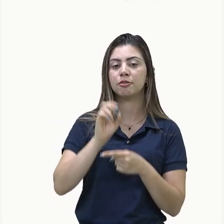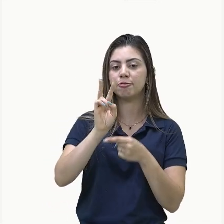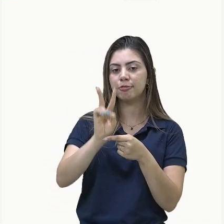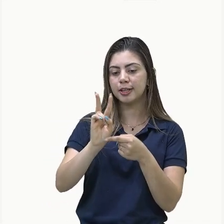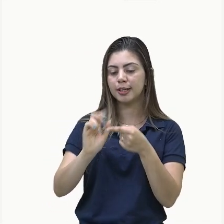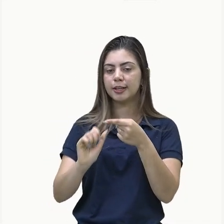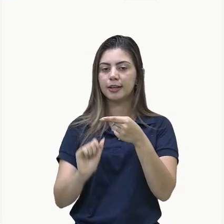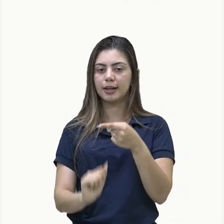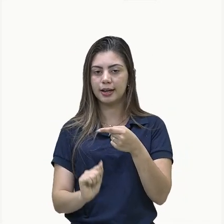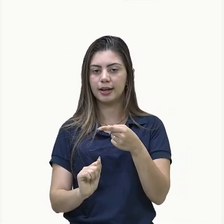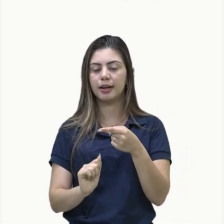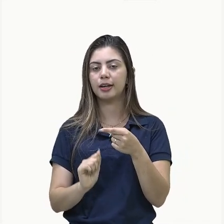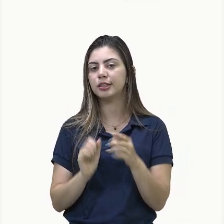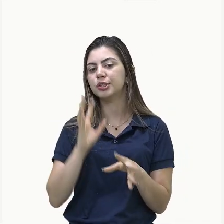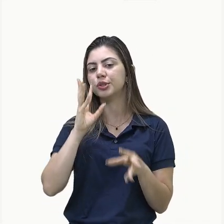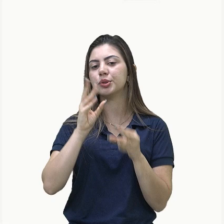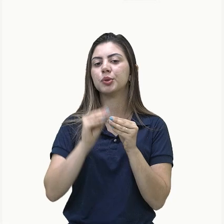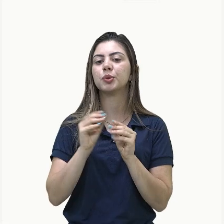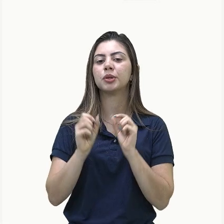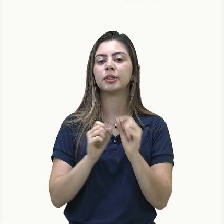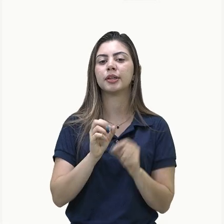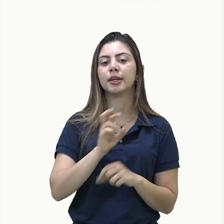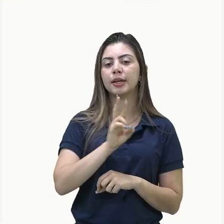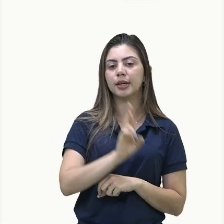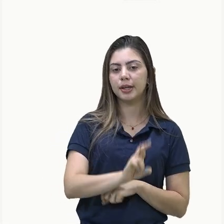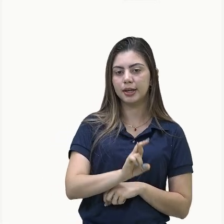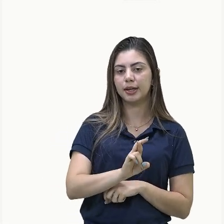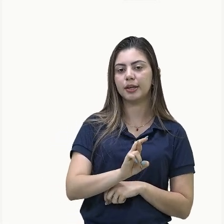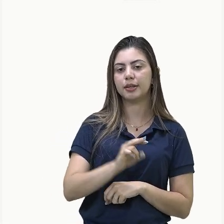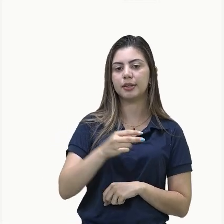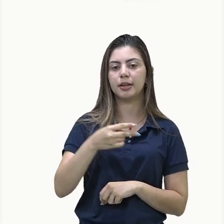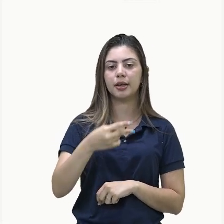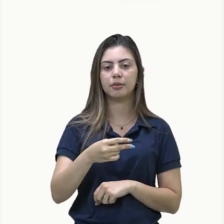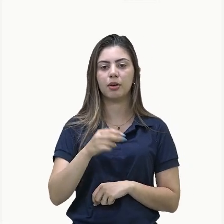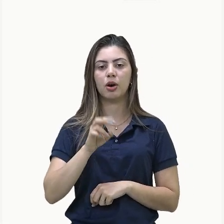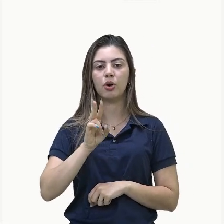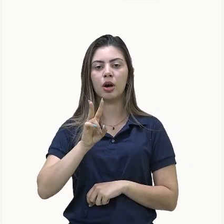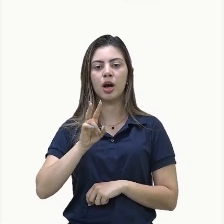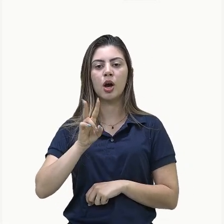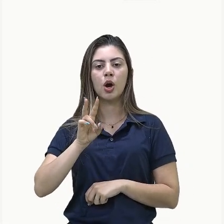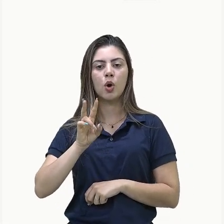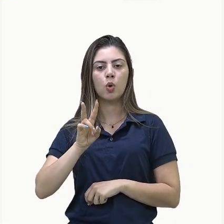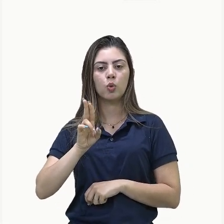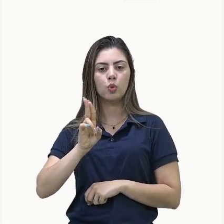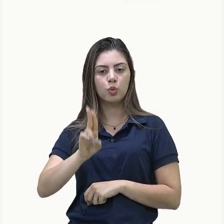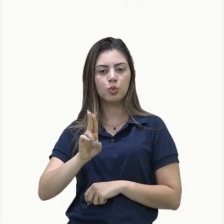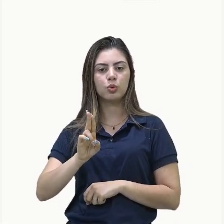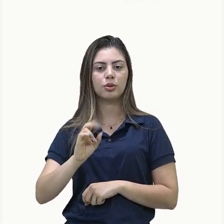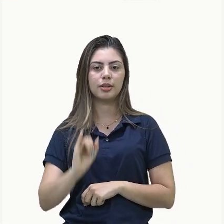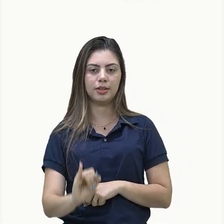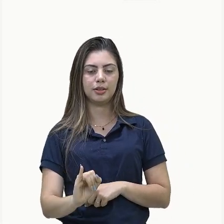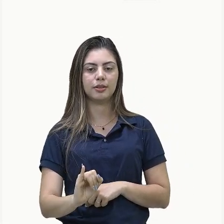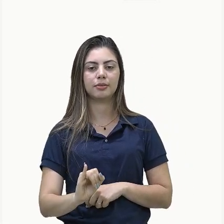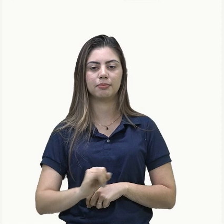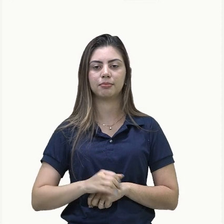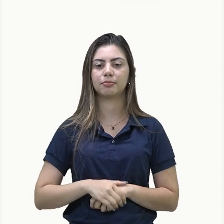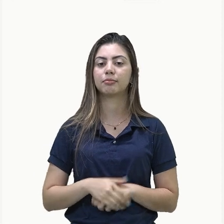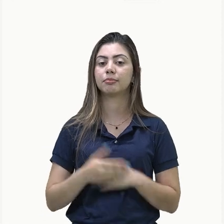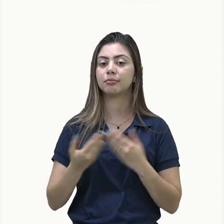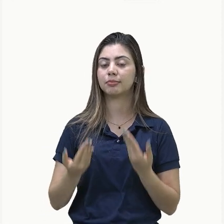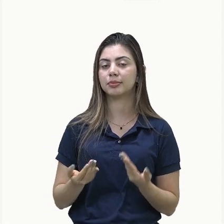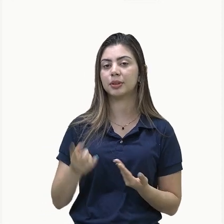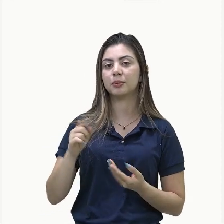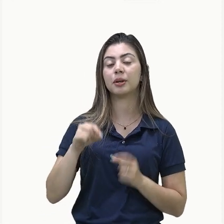que a resistência é tensão dividido por corrente. E isso aqui, pessoal, nada mais é do que a primeira